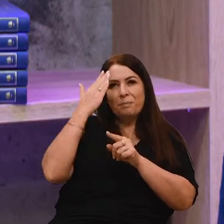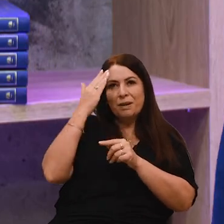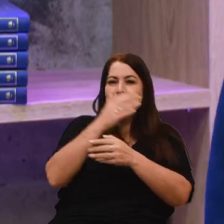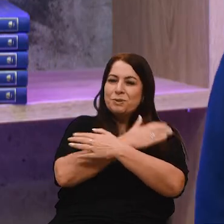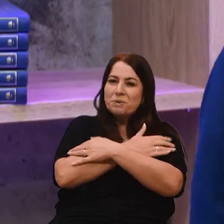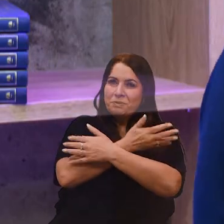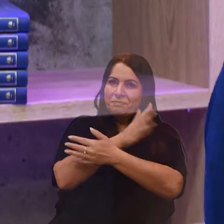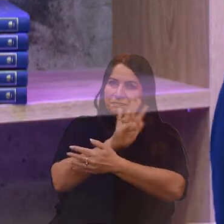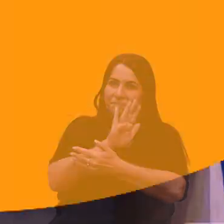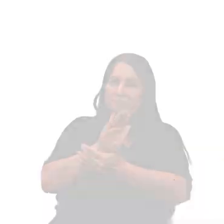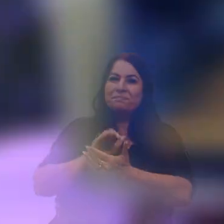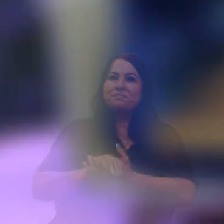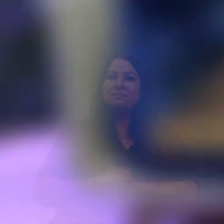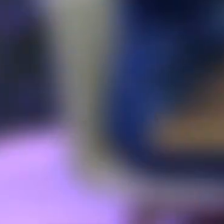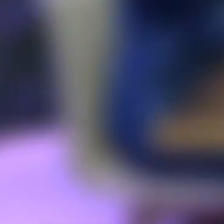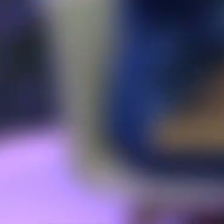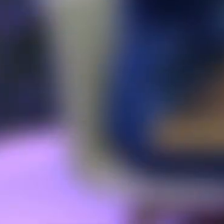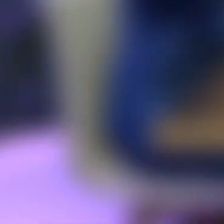tchau.